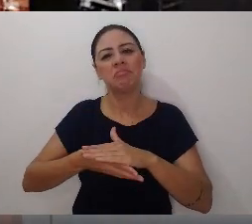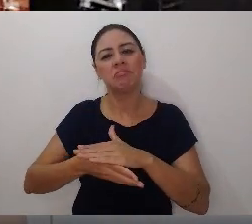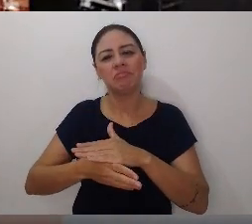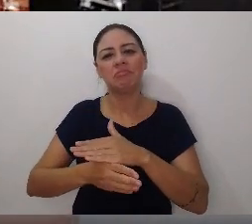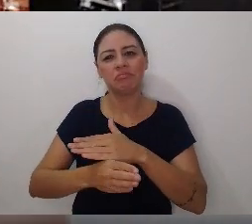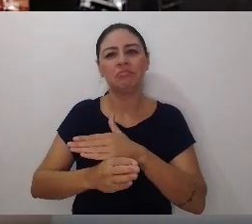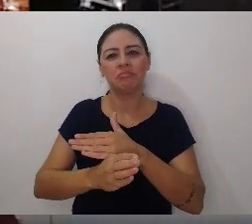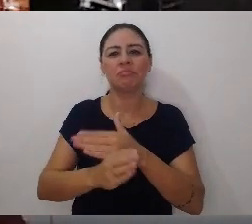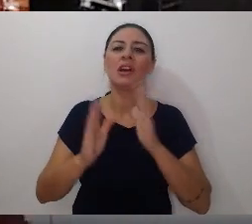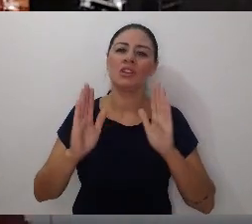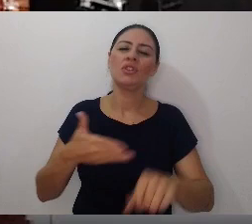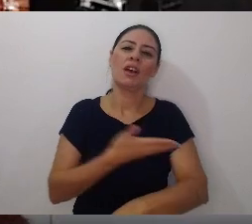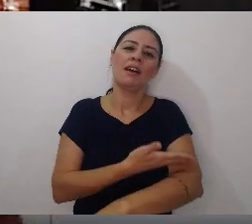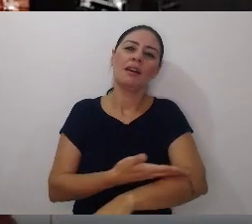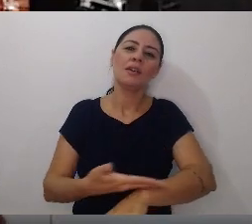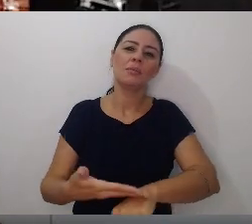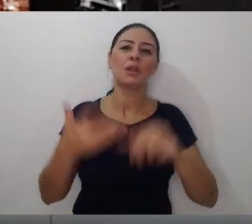depois, vai havendo